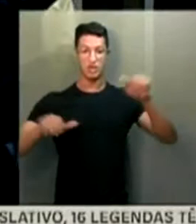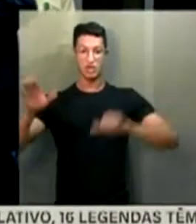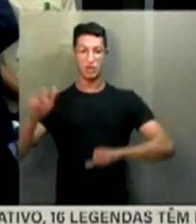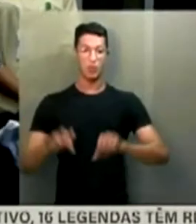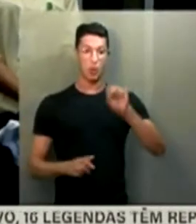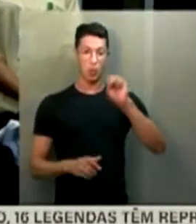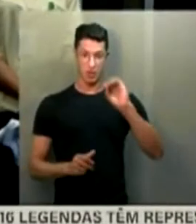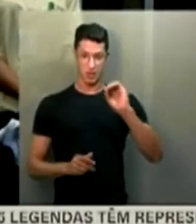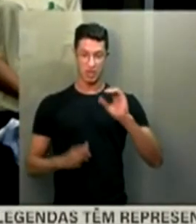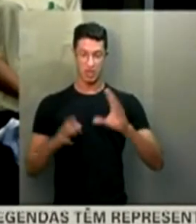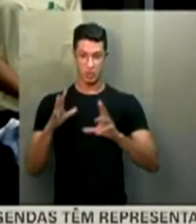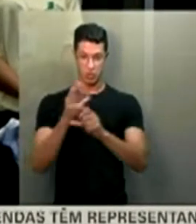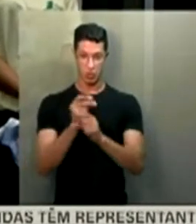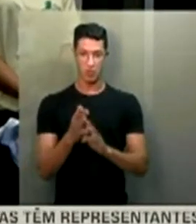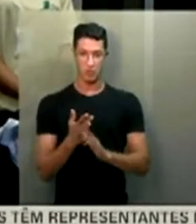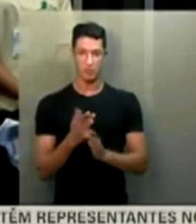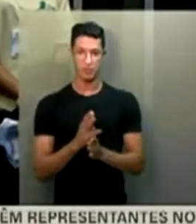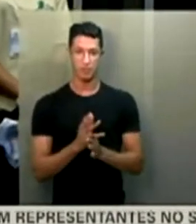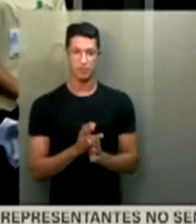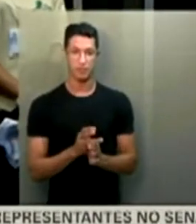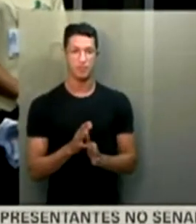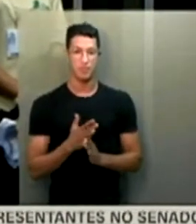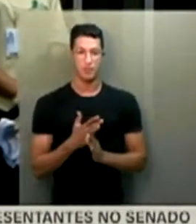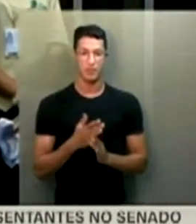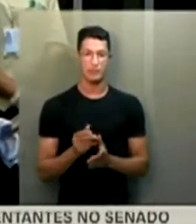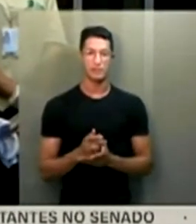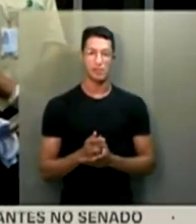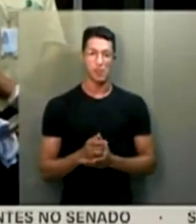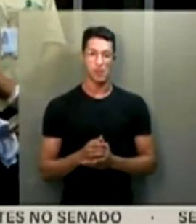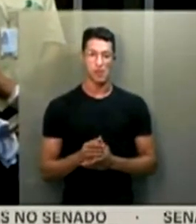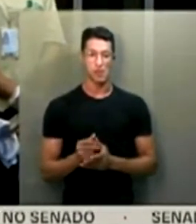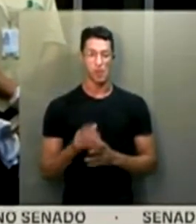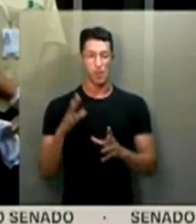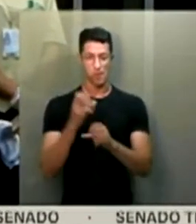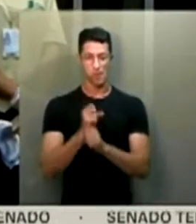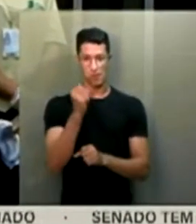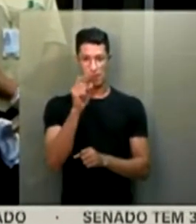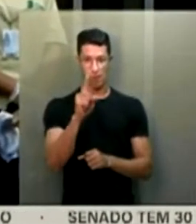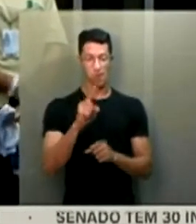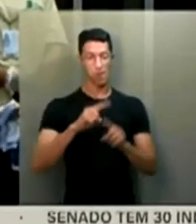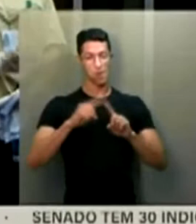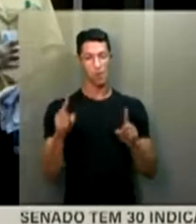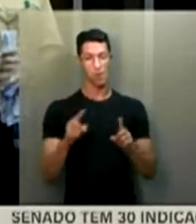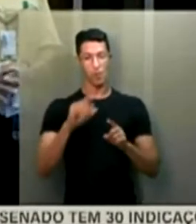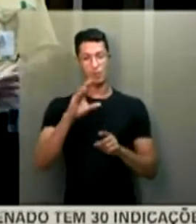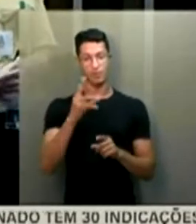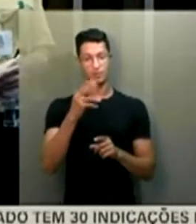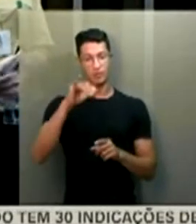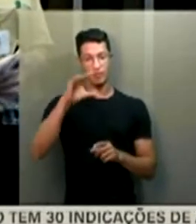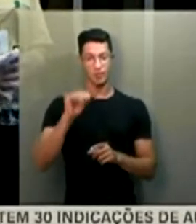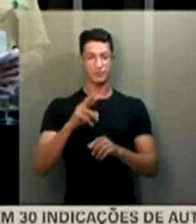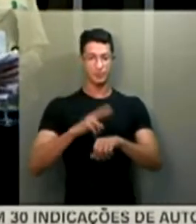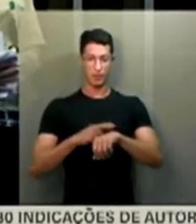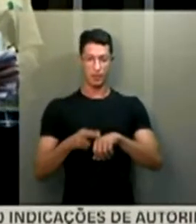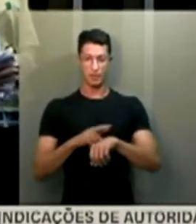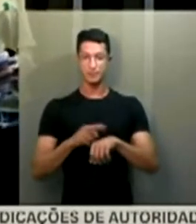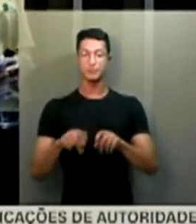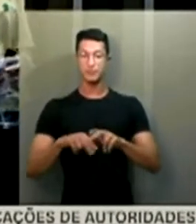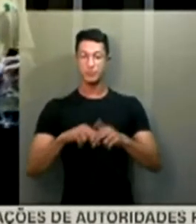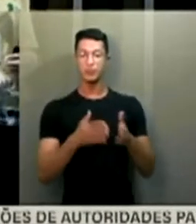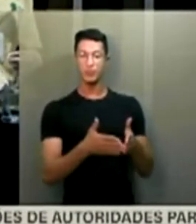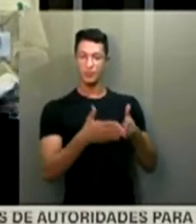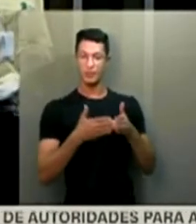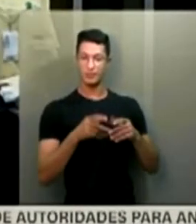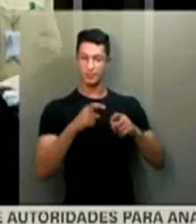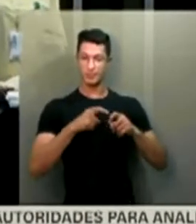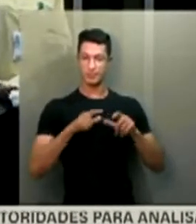80 no total. O Senado, a composição é de 81 senadores. Porém, Chico Rodrigues de Roraima está afastado